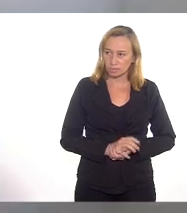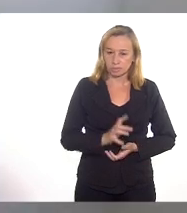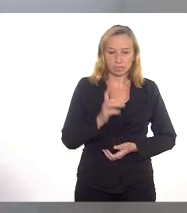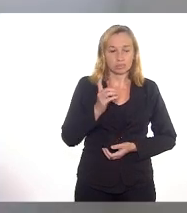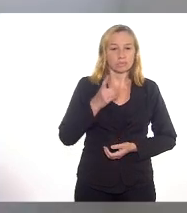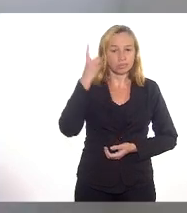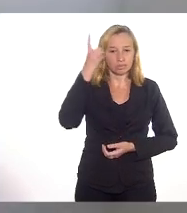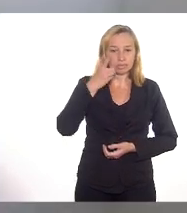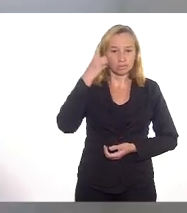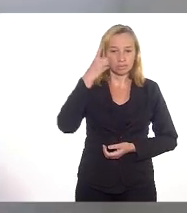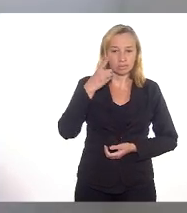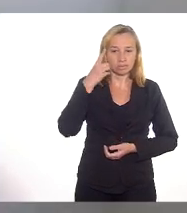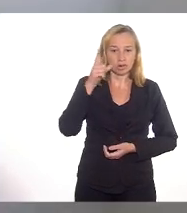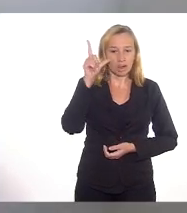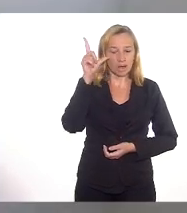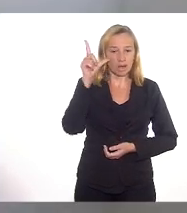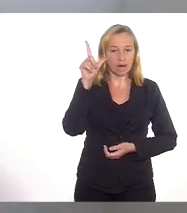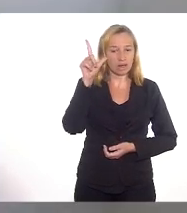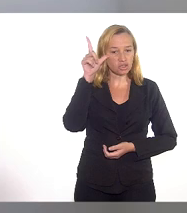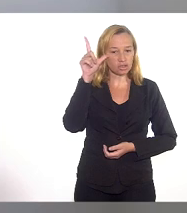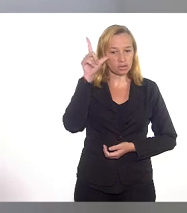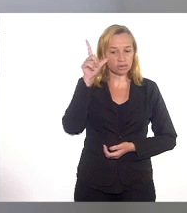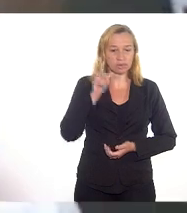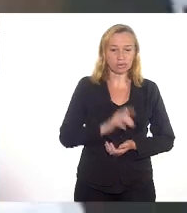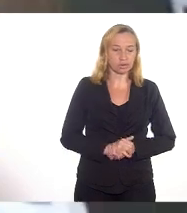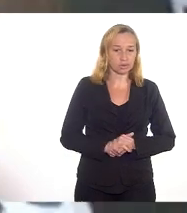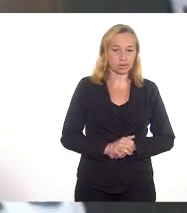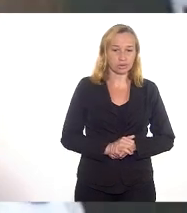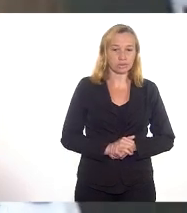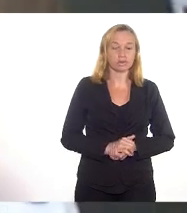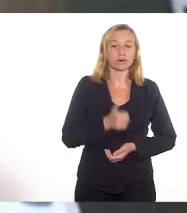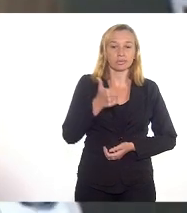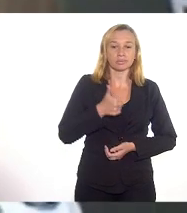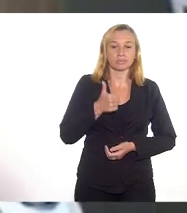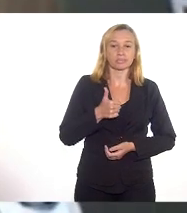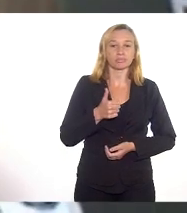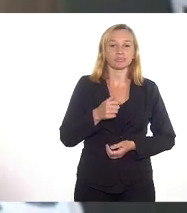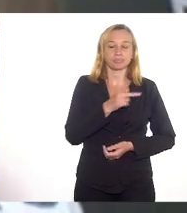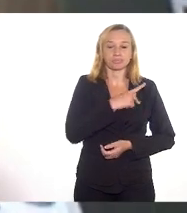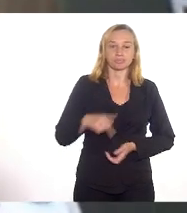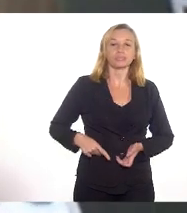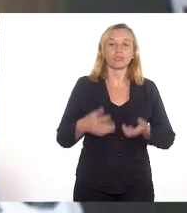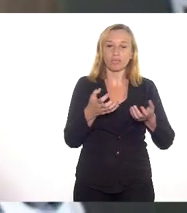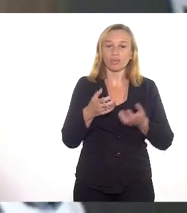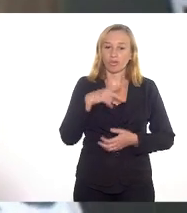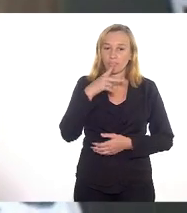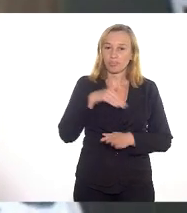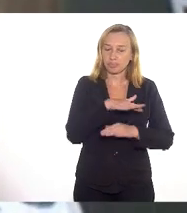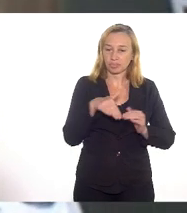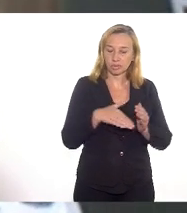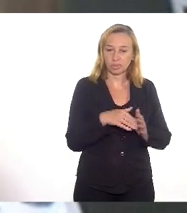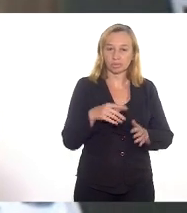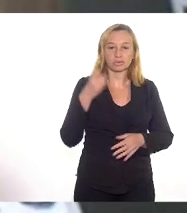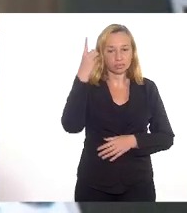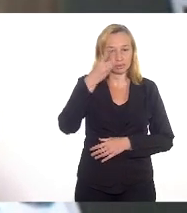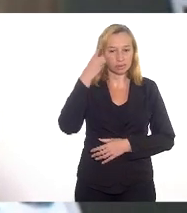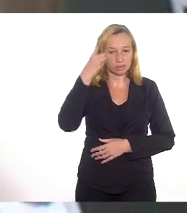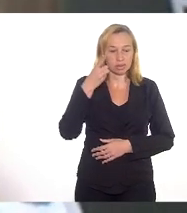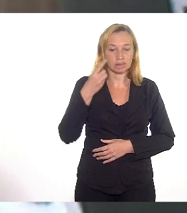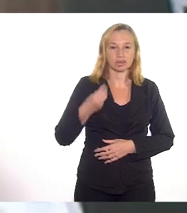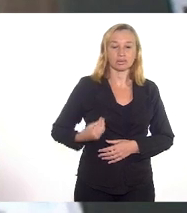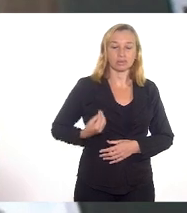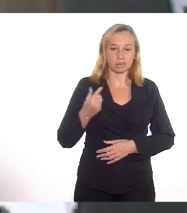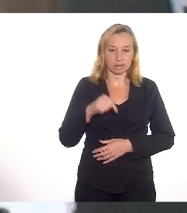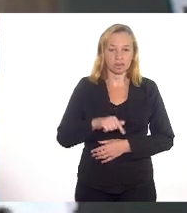Deputada Lucinha. Bem, presidente, primeiro eu queria dizer a todos os deputados presentes que eu participei dessa